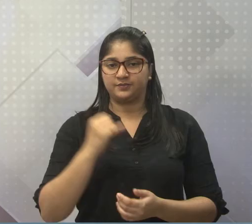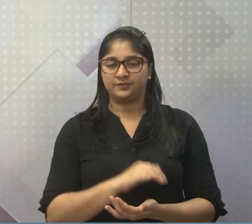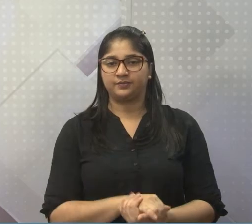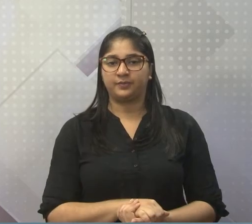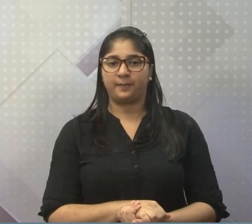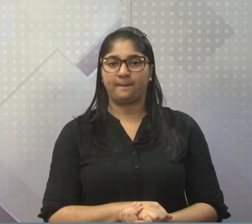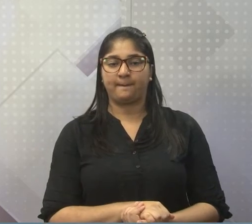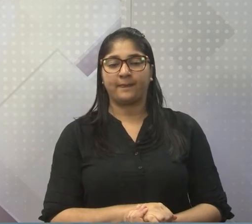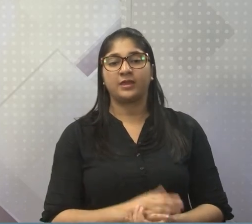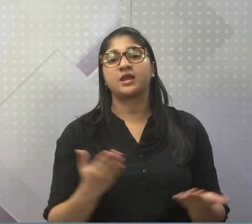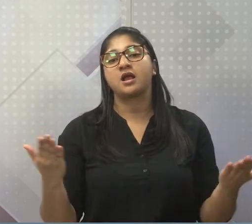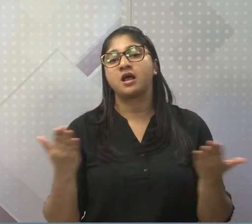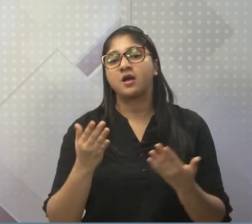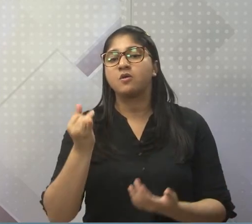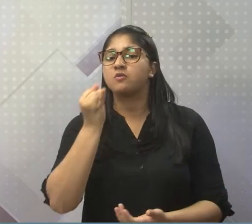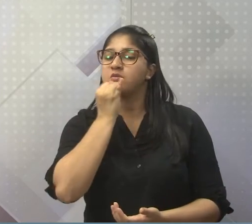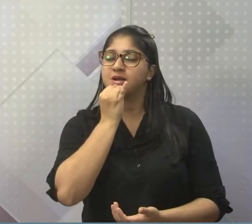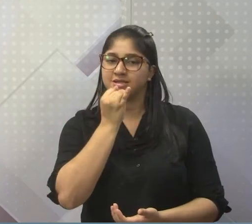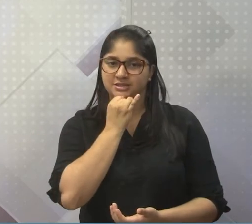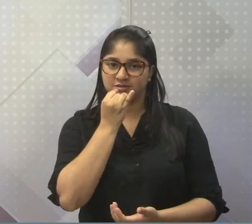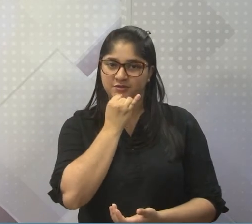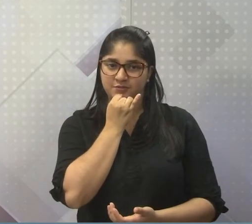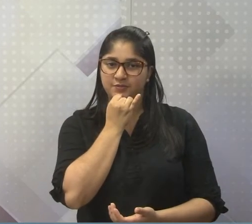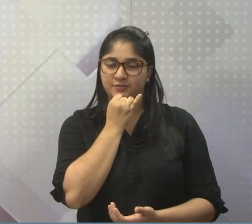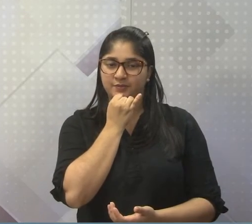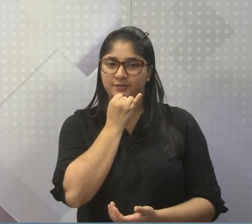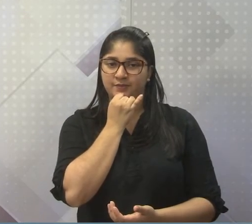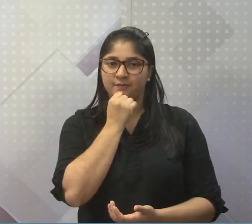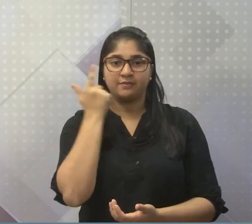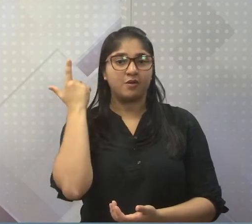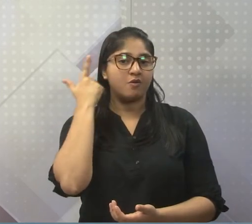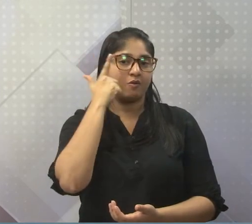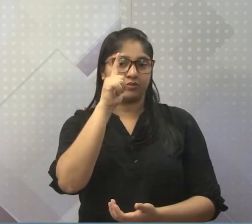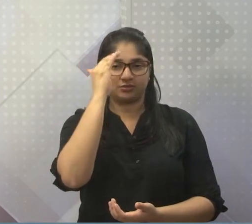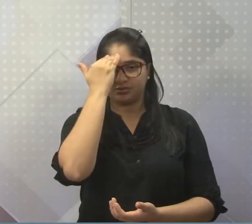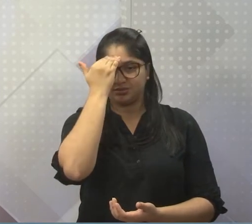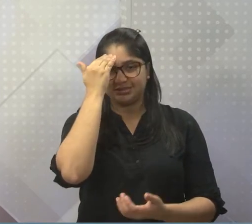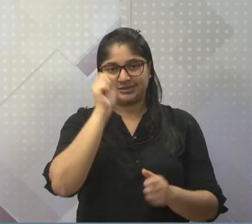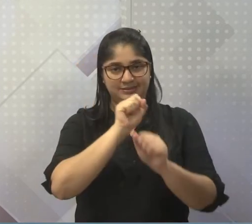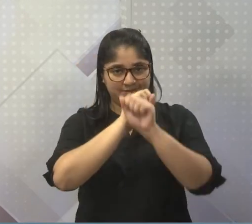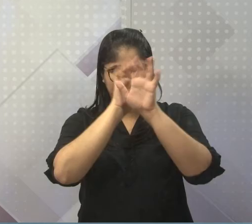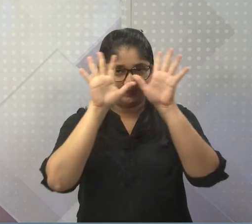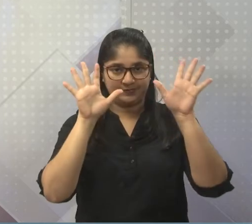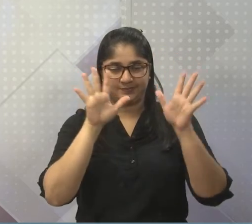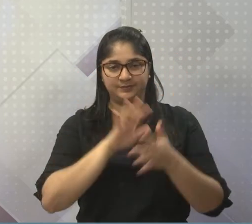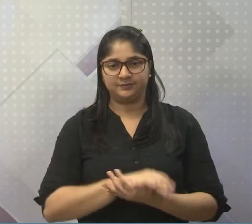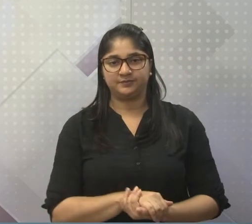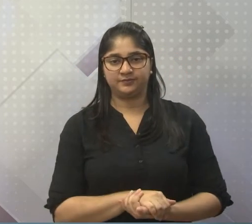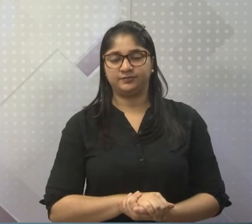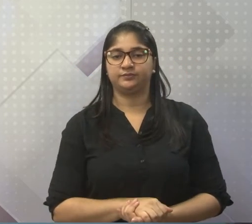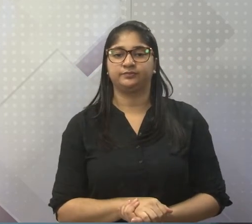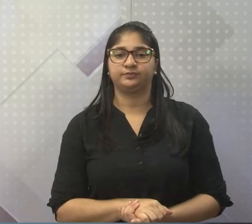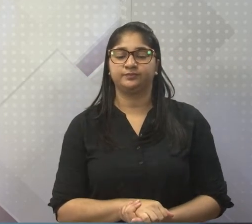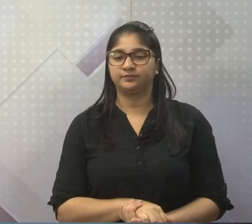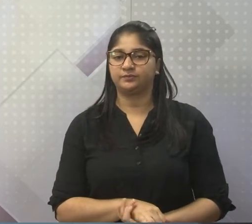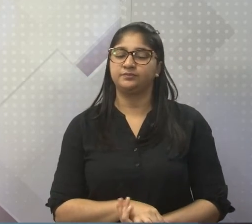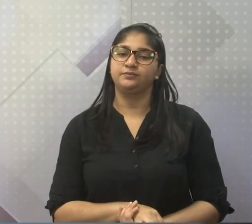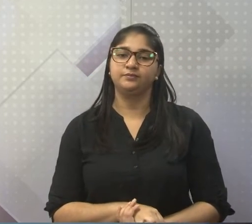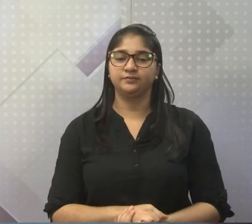Deixa eu colocar um exemplo para que a gente consiga visualizar melhor.